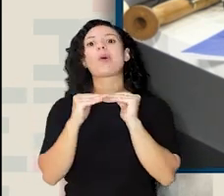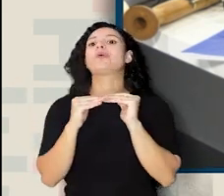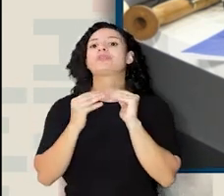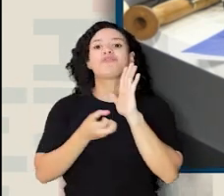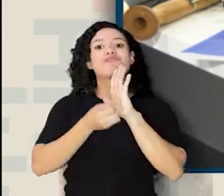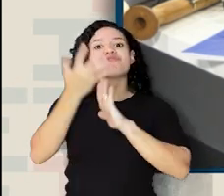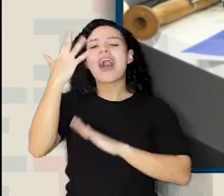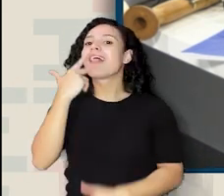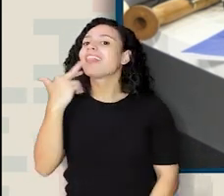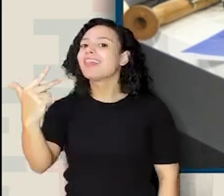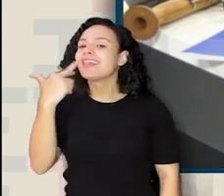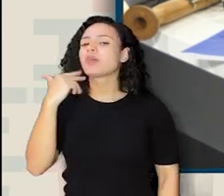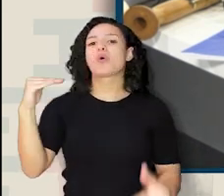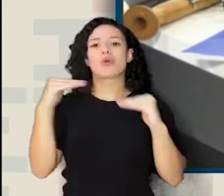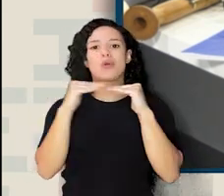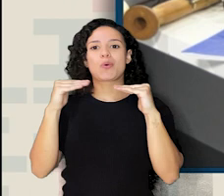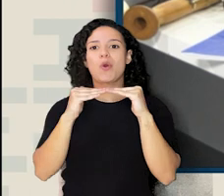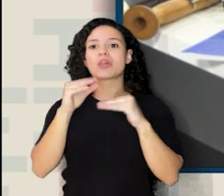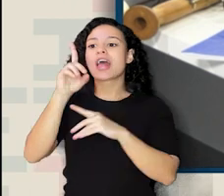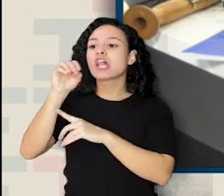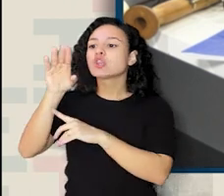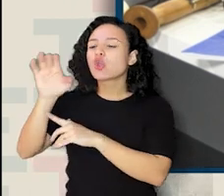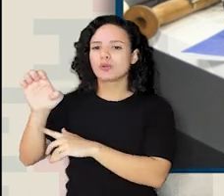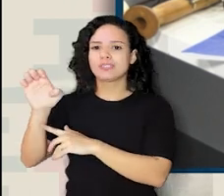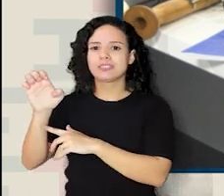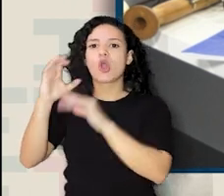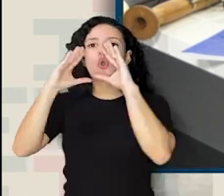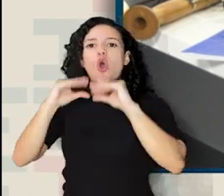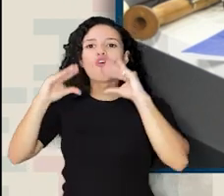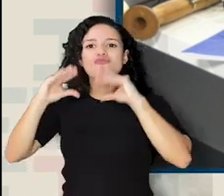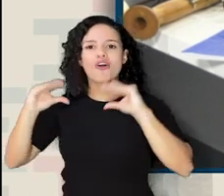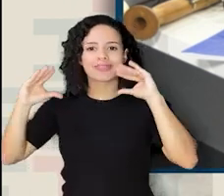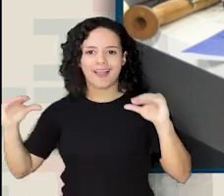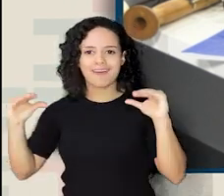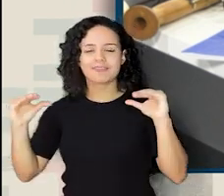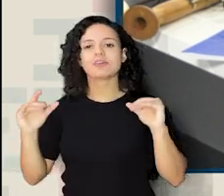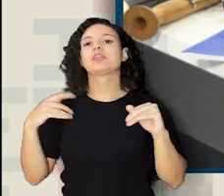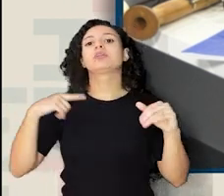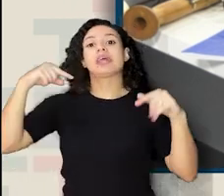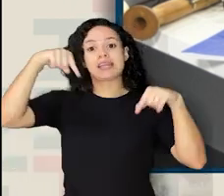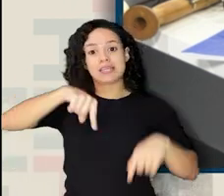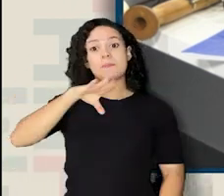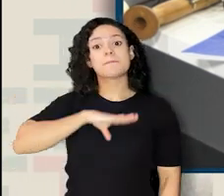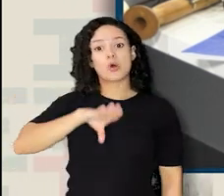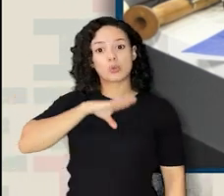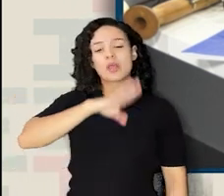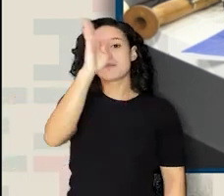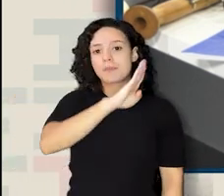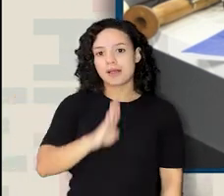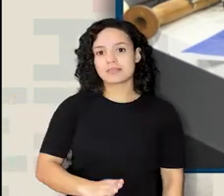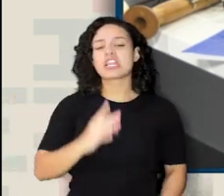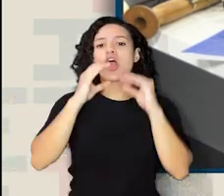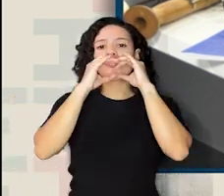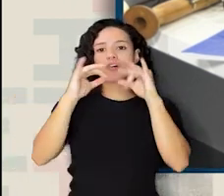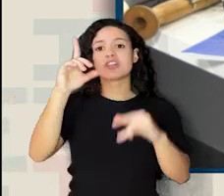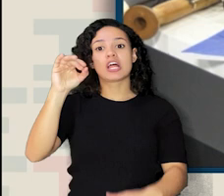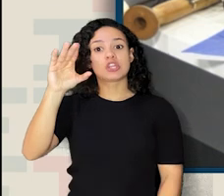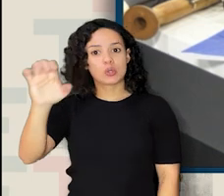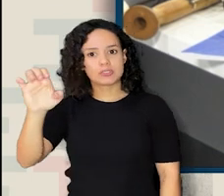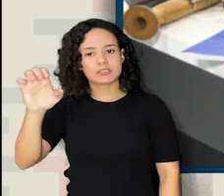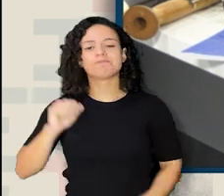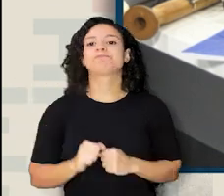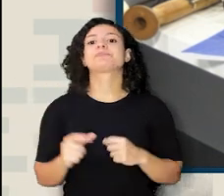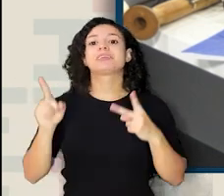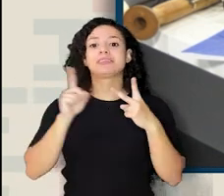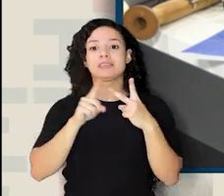que concordam, vários idiomas, sobre essa questão do doce do som, né? Então, nós temos no português do Brasil,